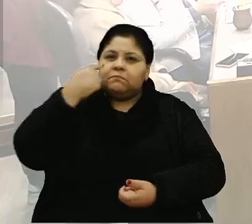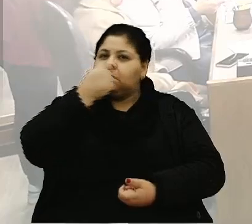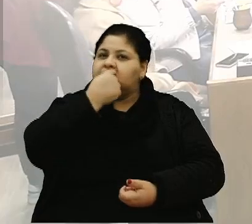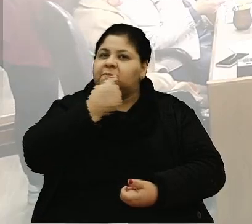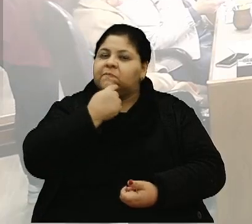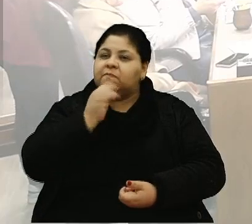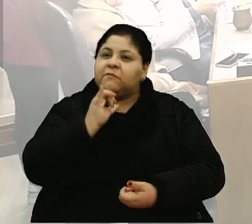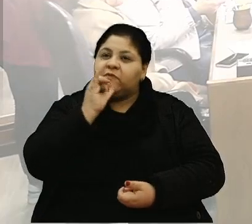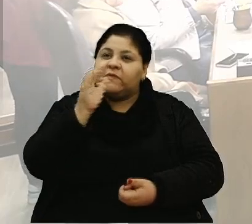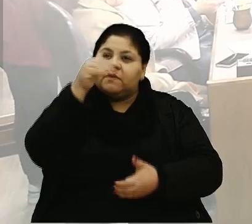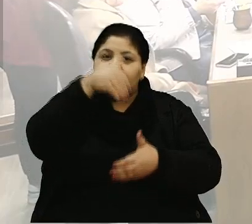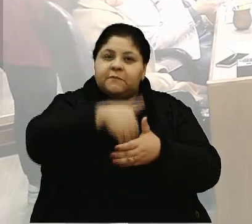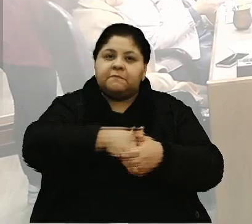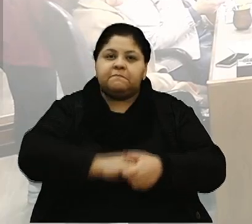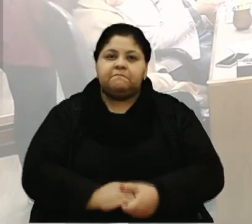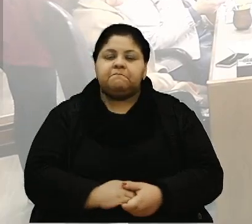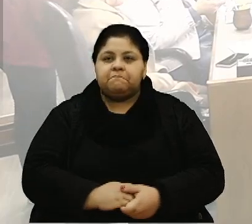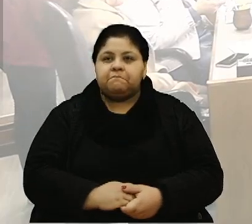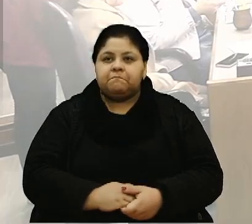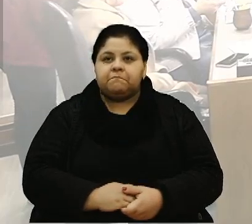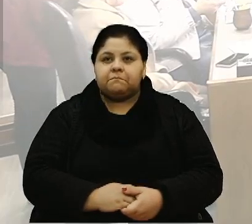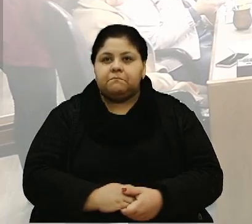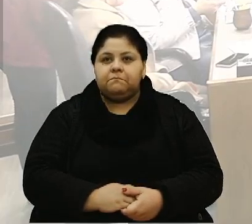Declaração de voto. Wagner Petrini.